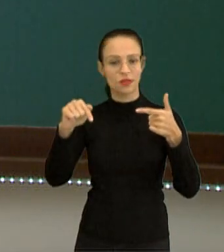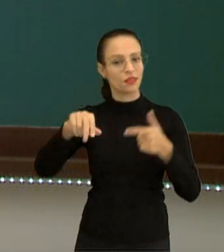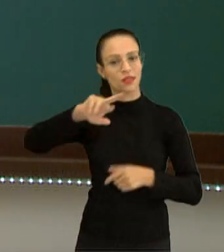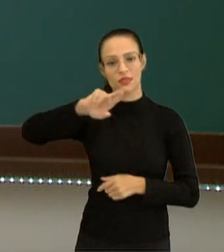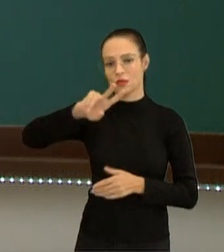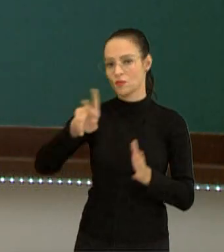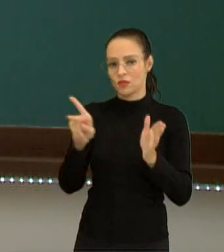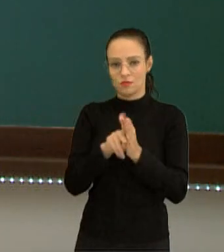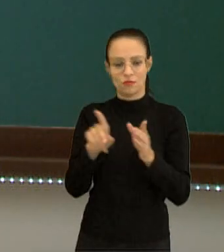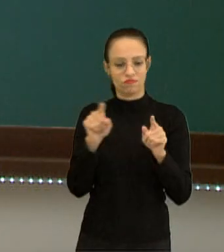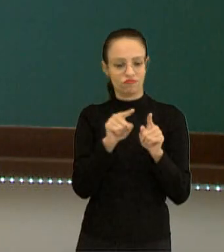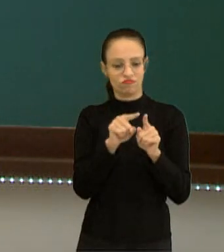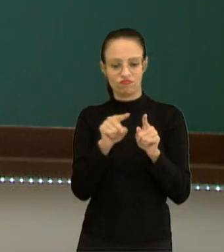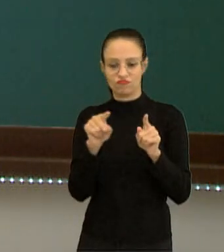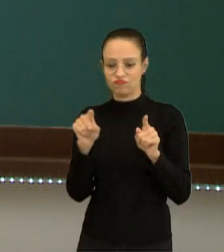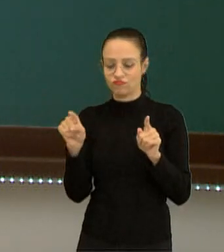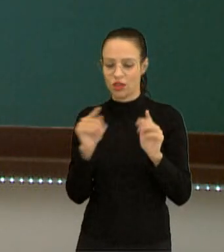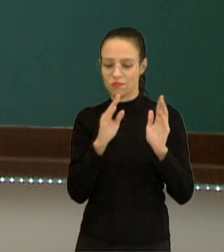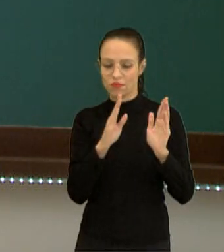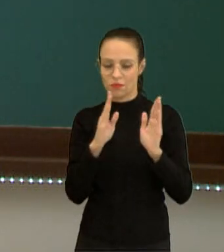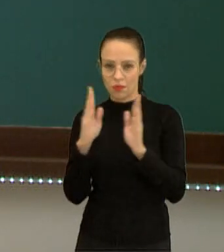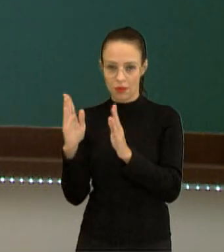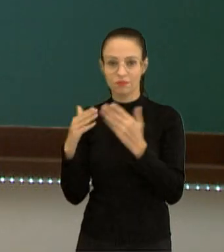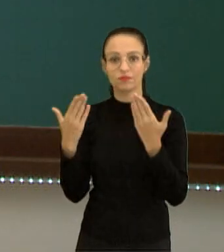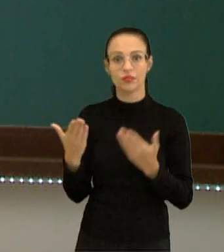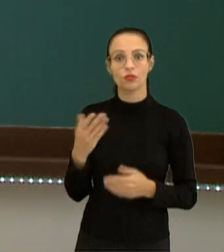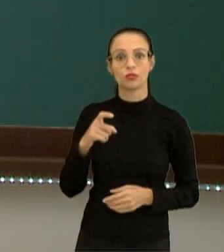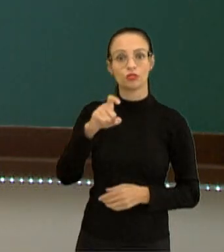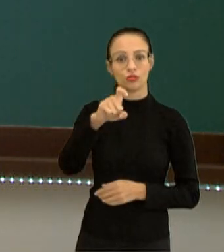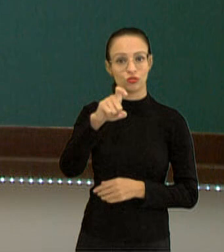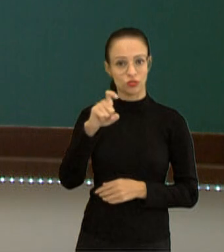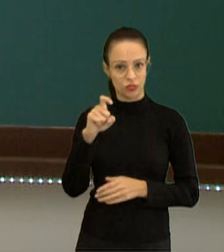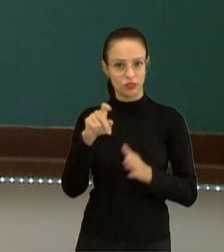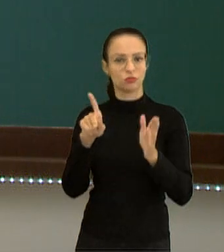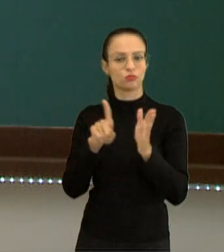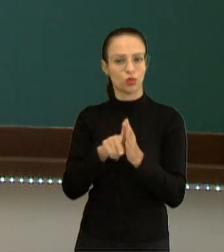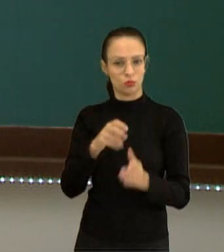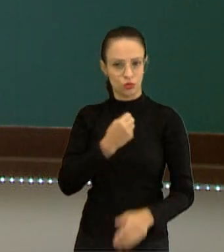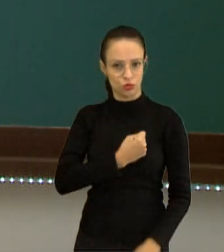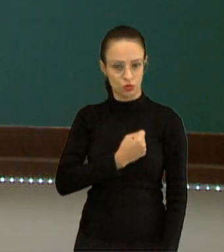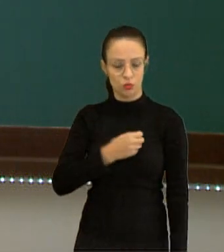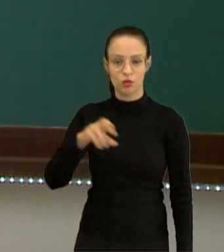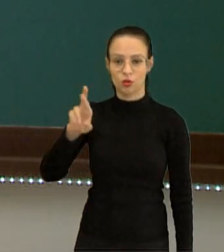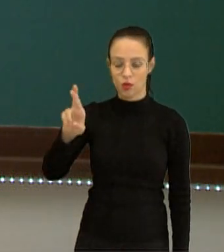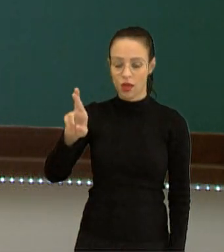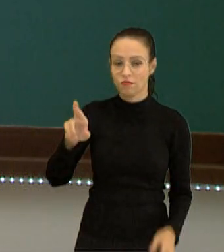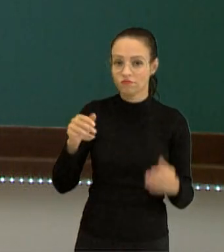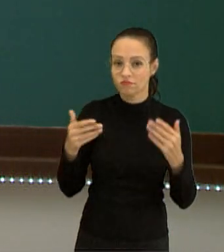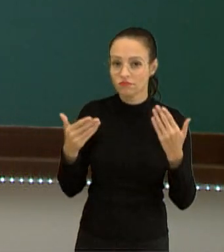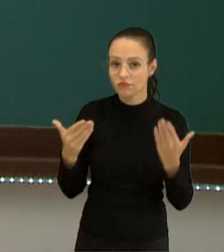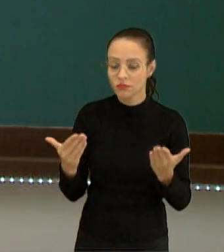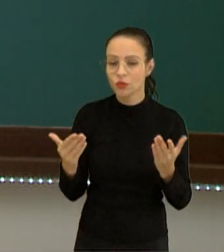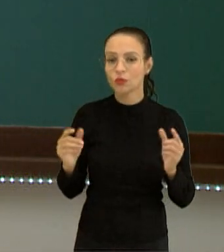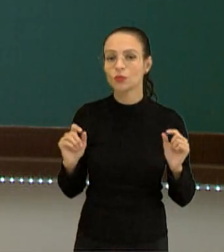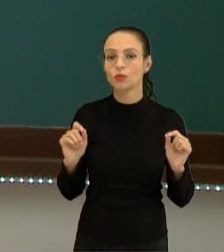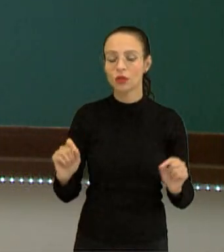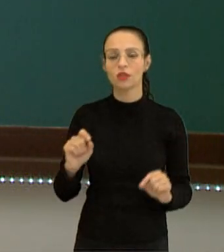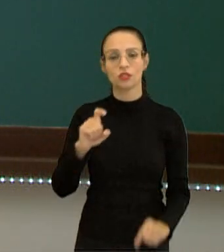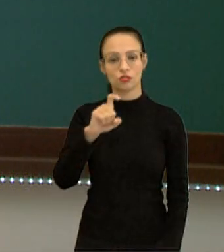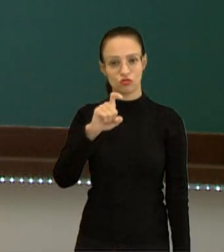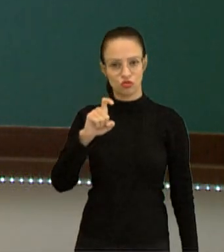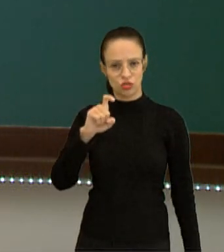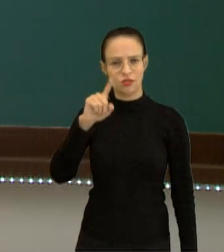intervalo, tá bom? Então, nós temos lá que x pertence aos reais, tal que, né, x